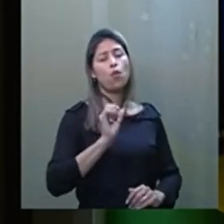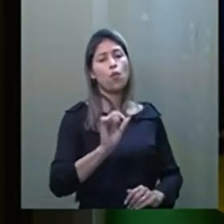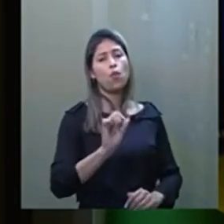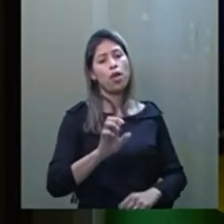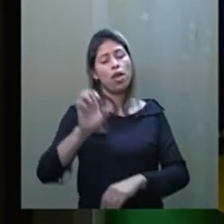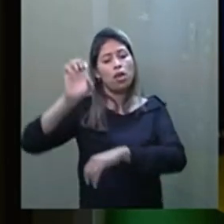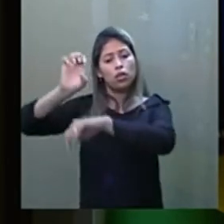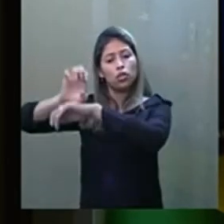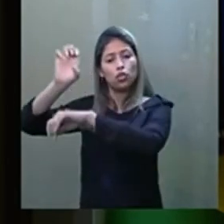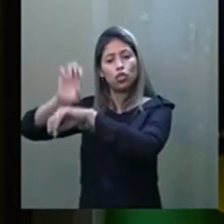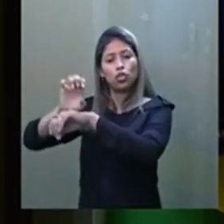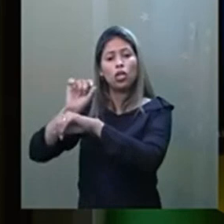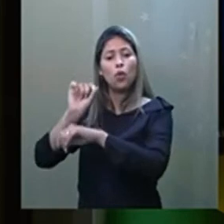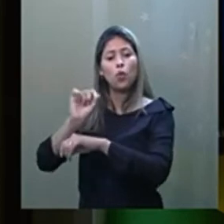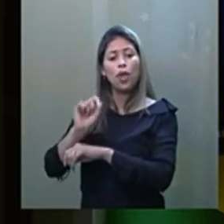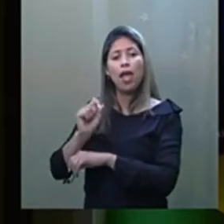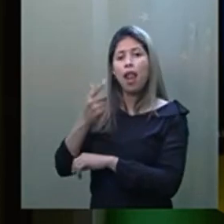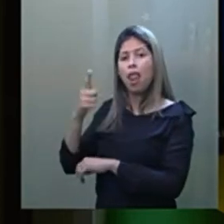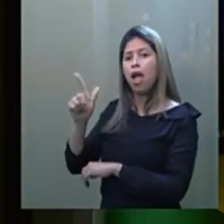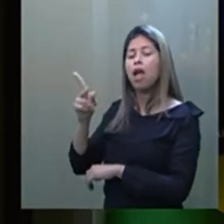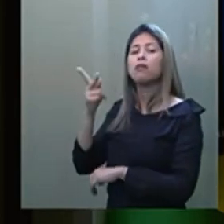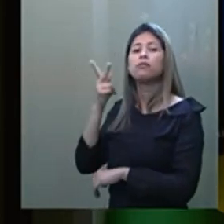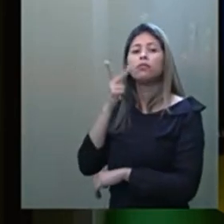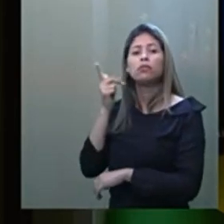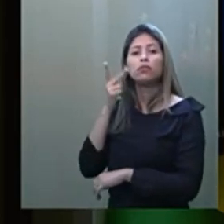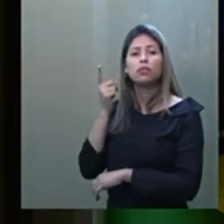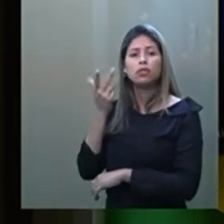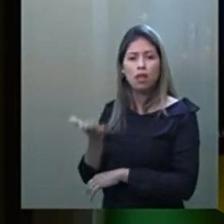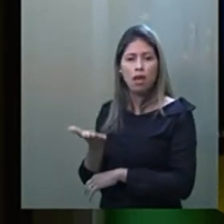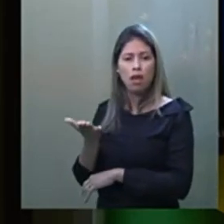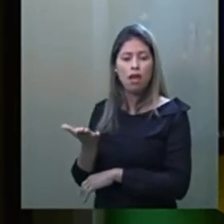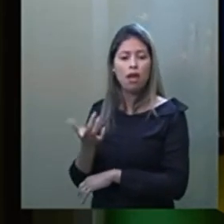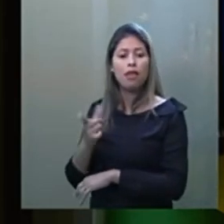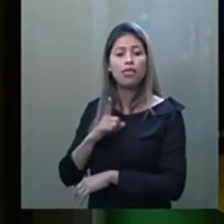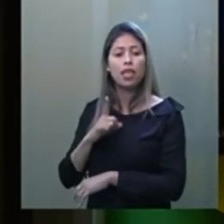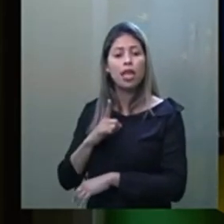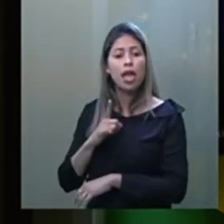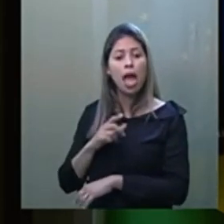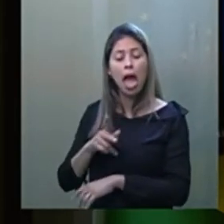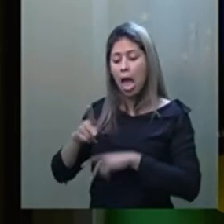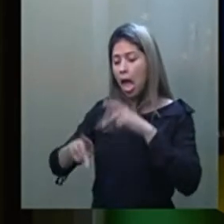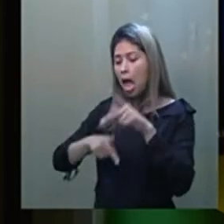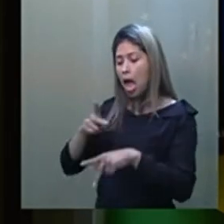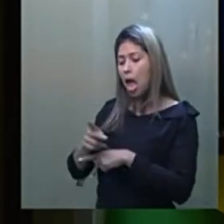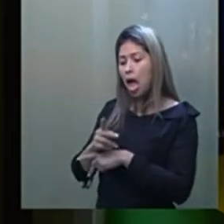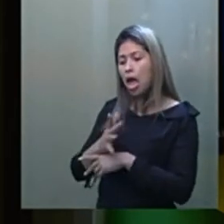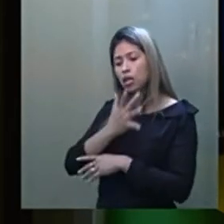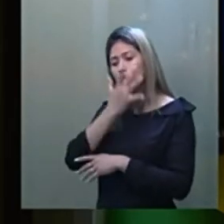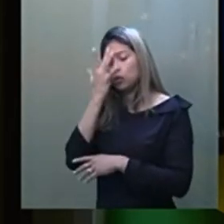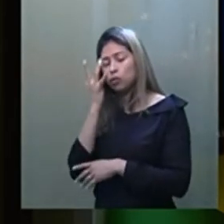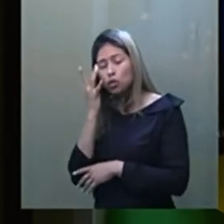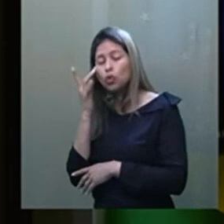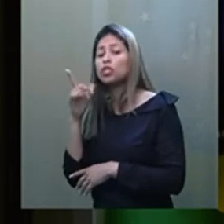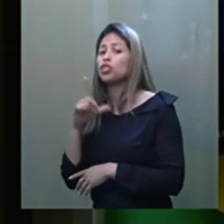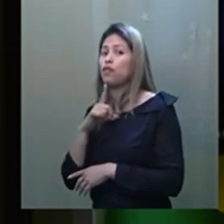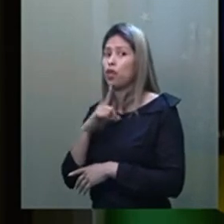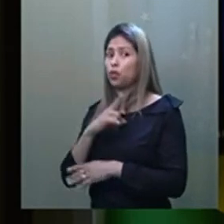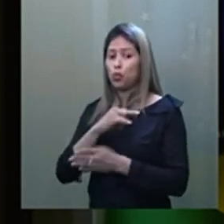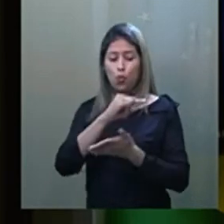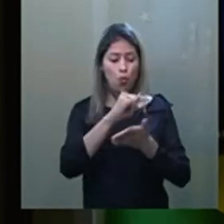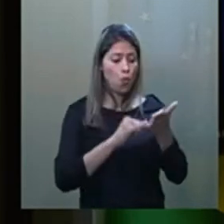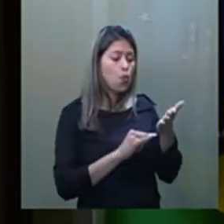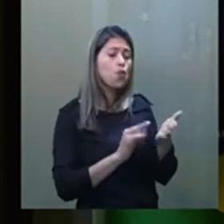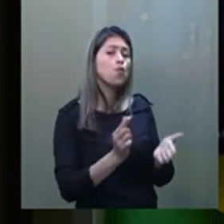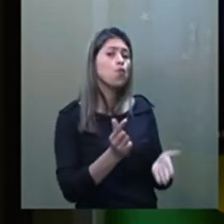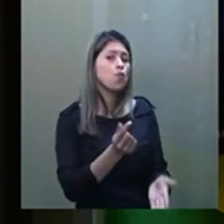medidas que o Ceará, por exemplo, para que as pessoas tivessem a alternativa do passaporte, como